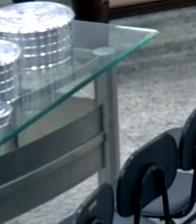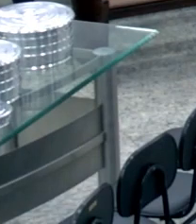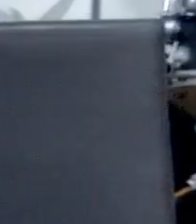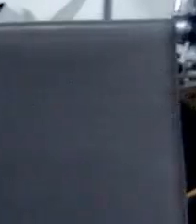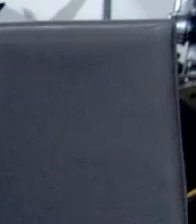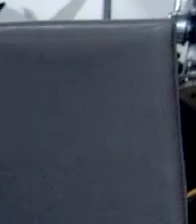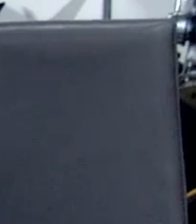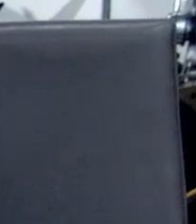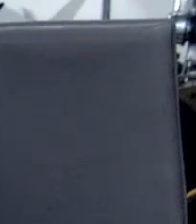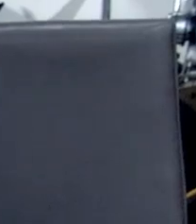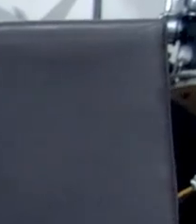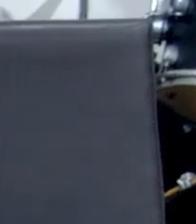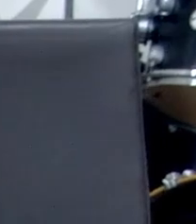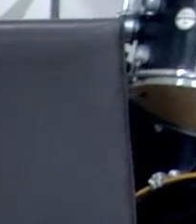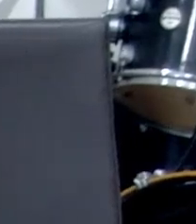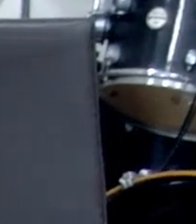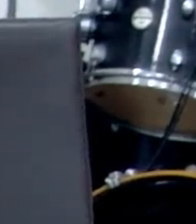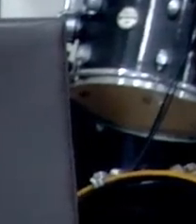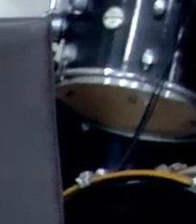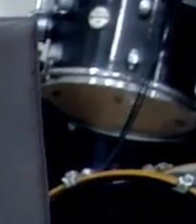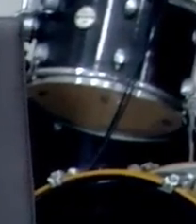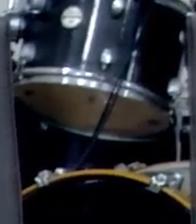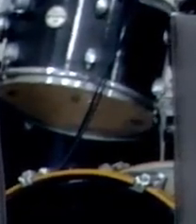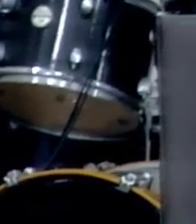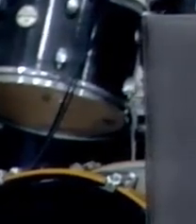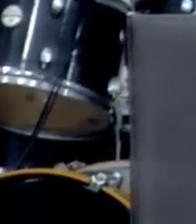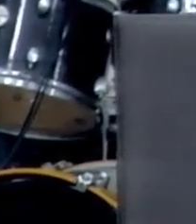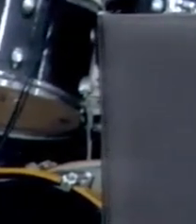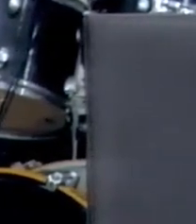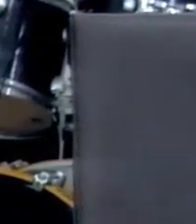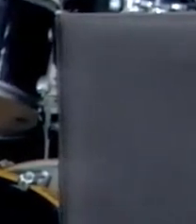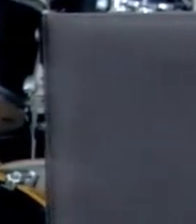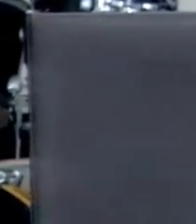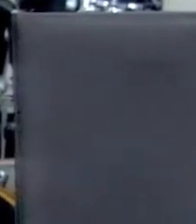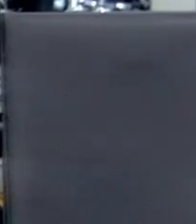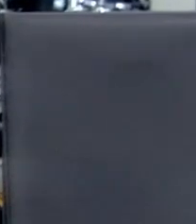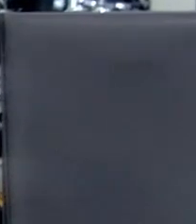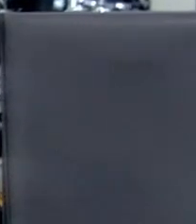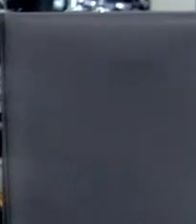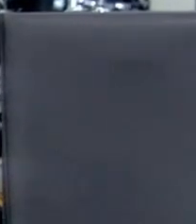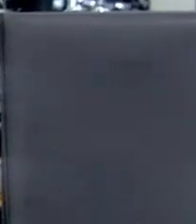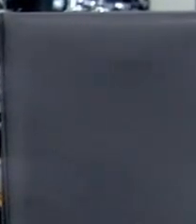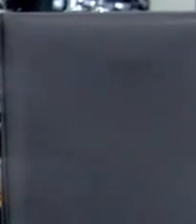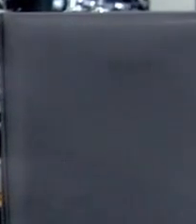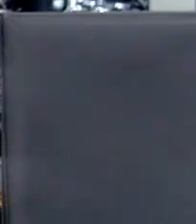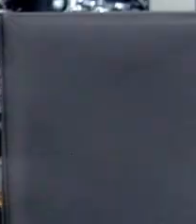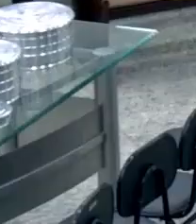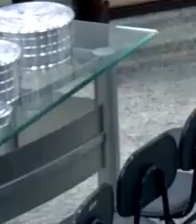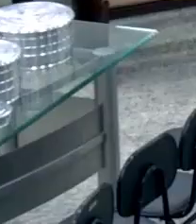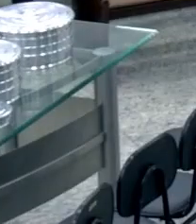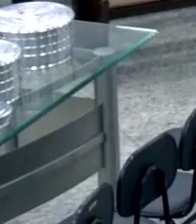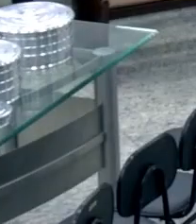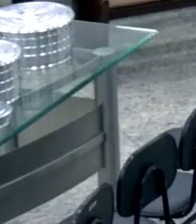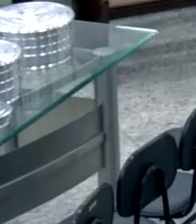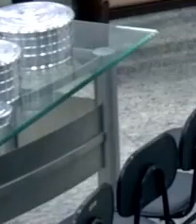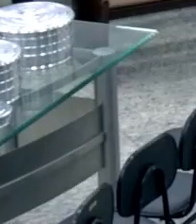que na história do apóstolo Paulo A grande questão Era exatamente essa por favor